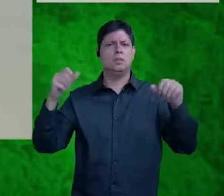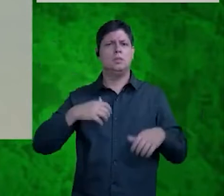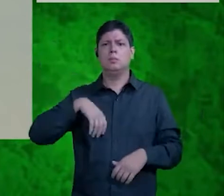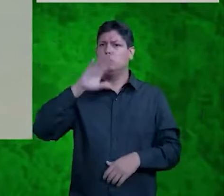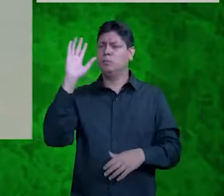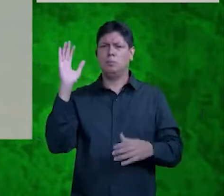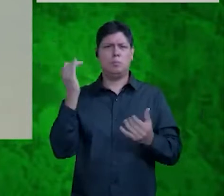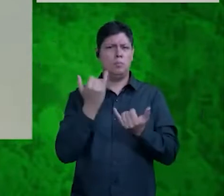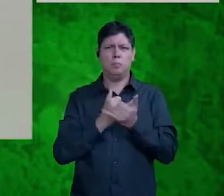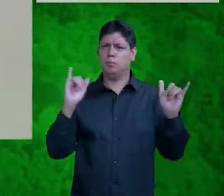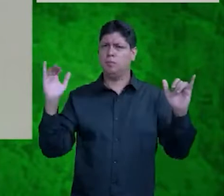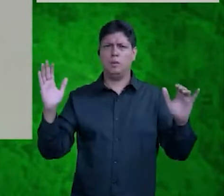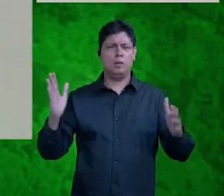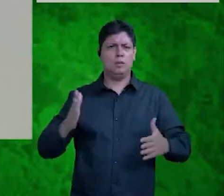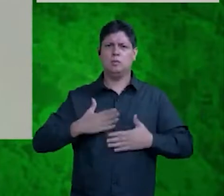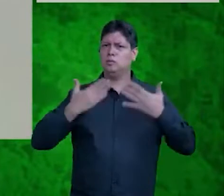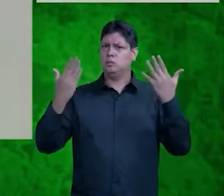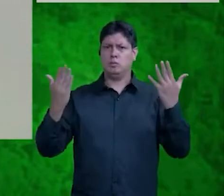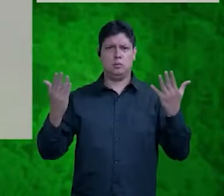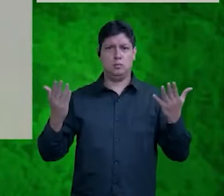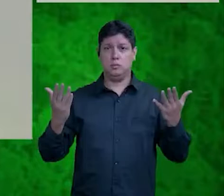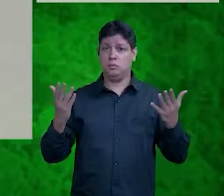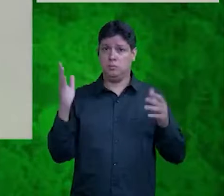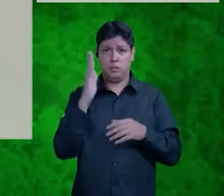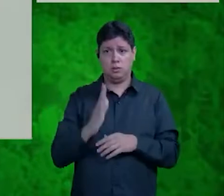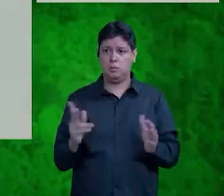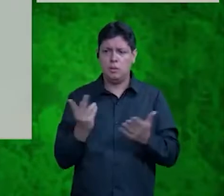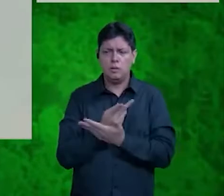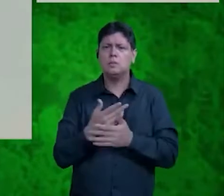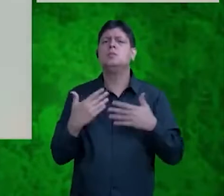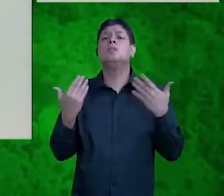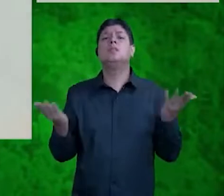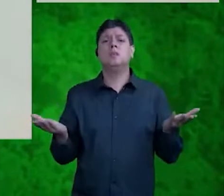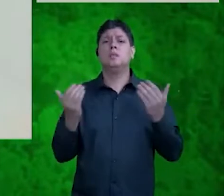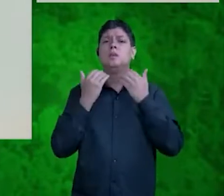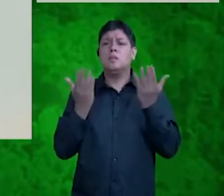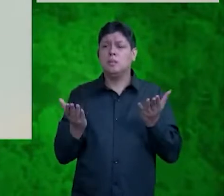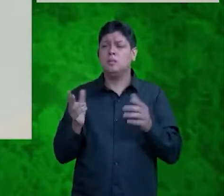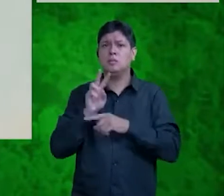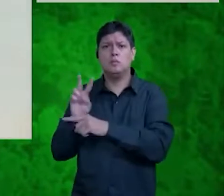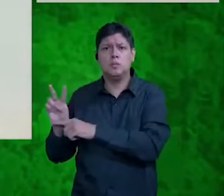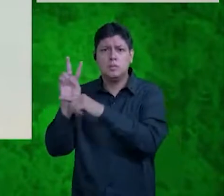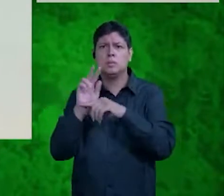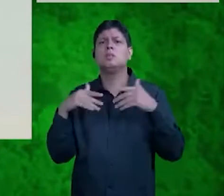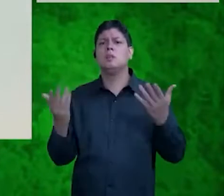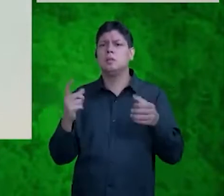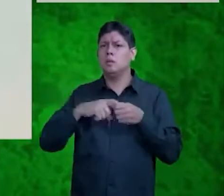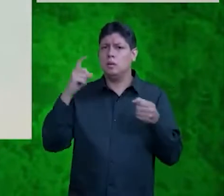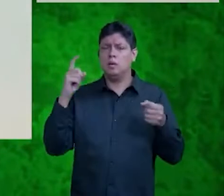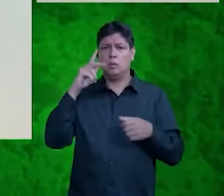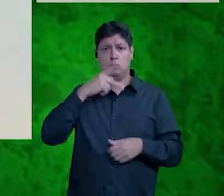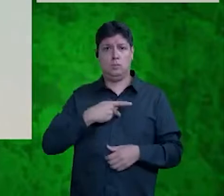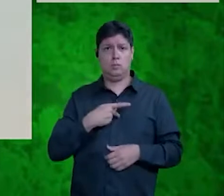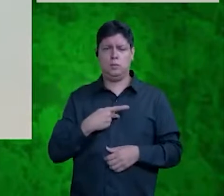nós temos visto acontecer no país. Cadê a fiscalização? Cadê a autonomia? Então,